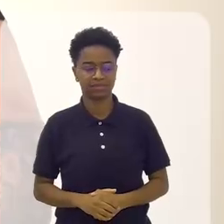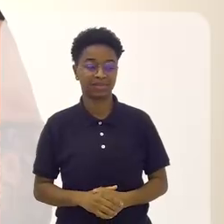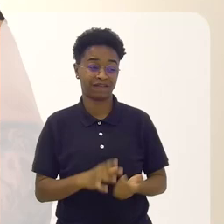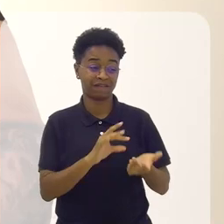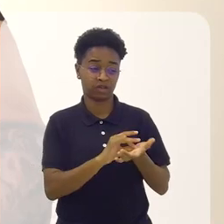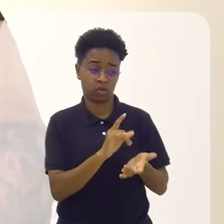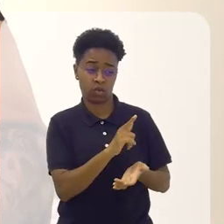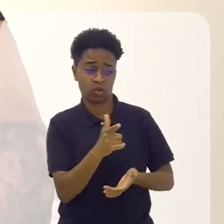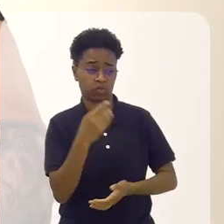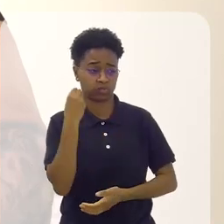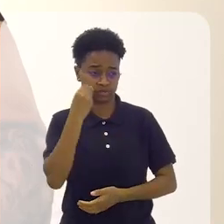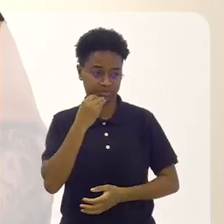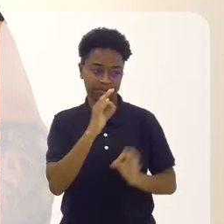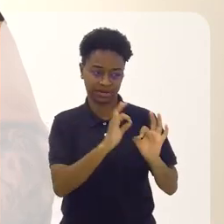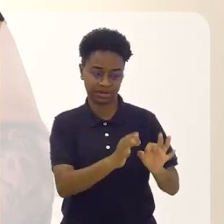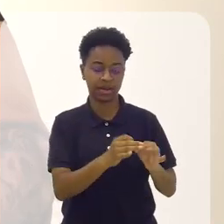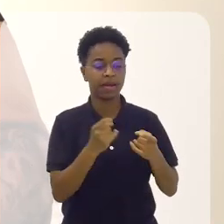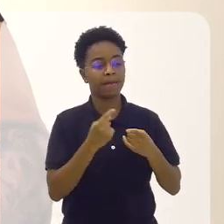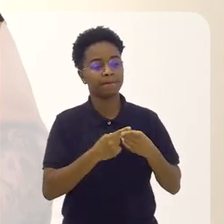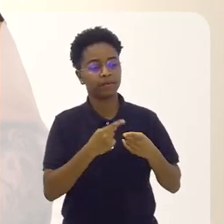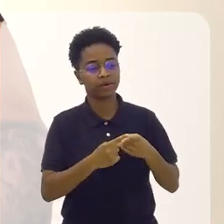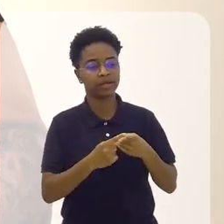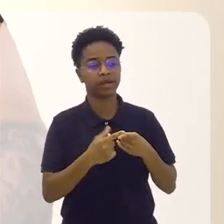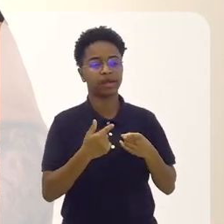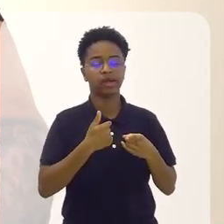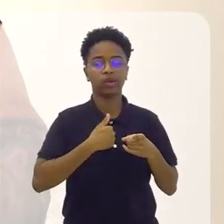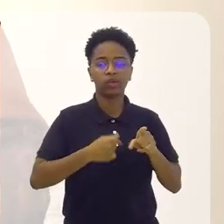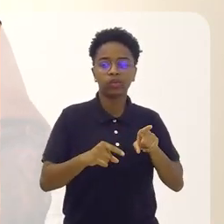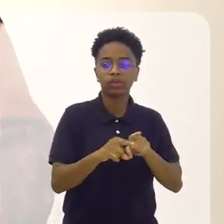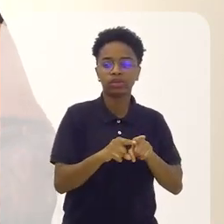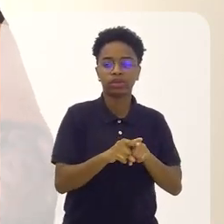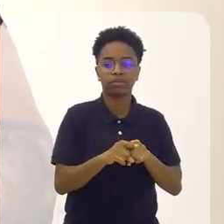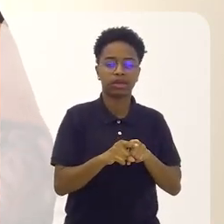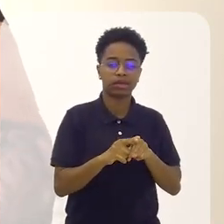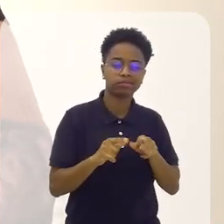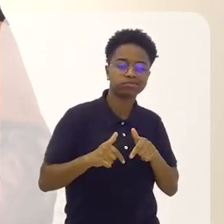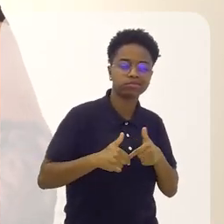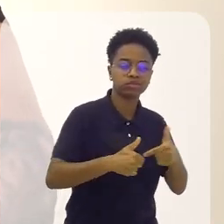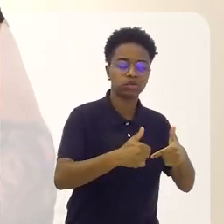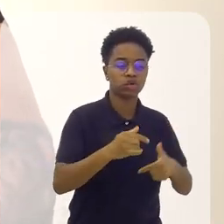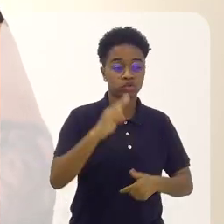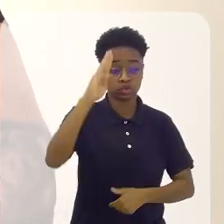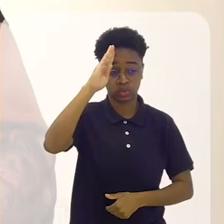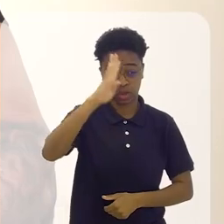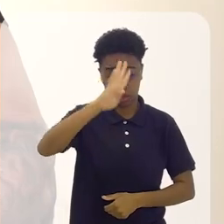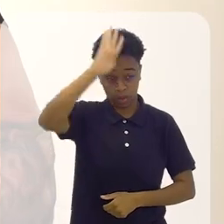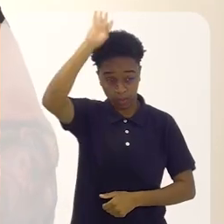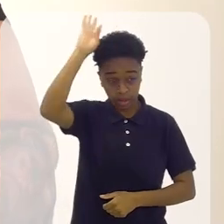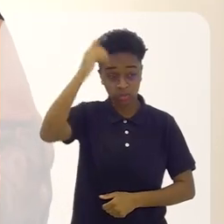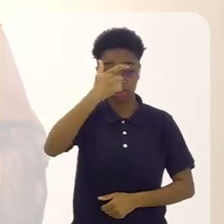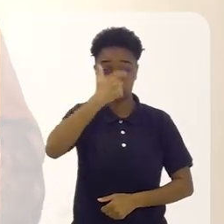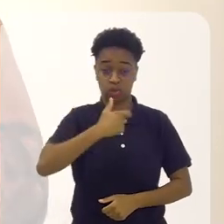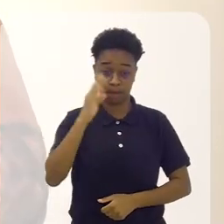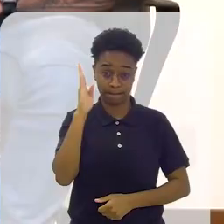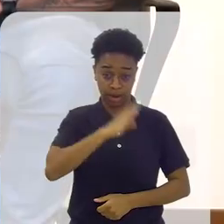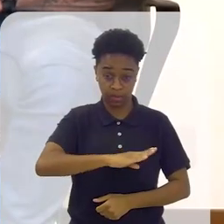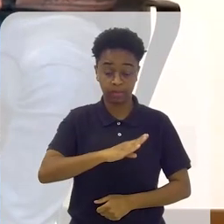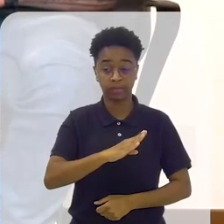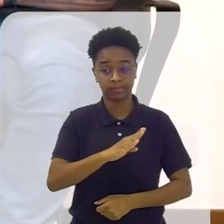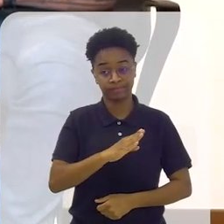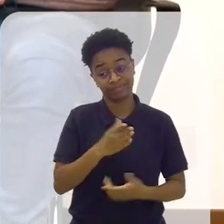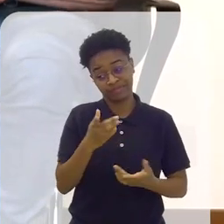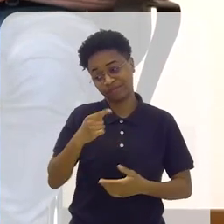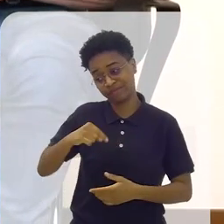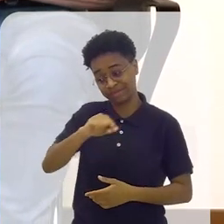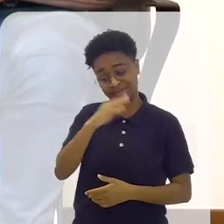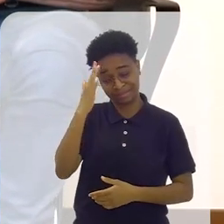está sendo esse É uma outra experiência, né? Assim, por mais que eu também faça um soldado romano e eu sou um soldado mau, né? Como você